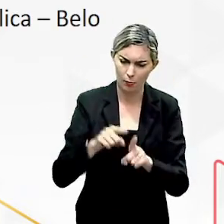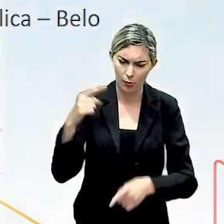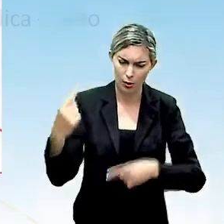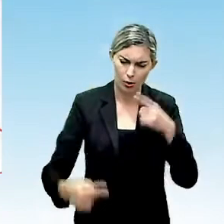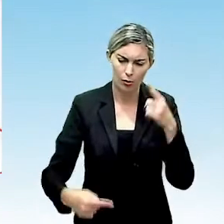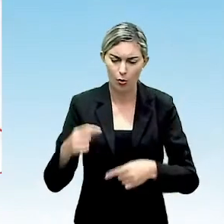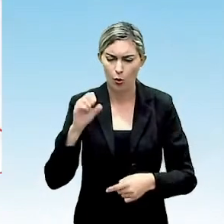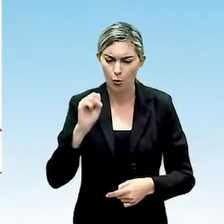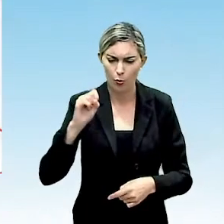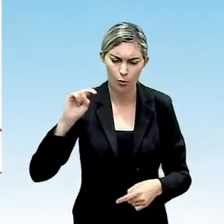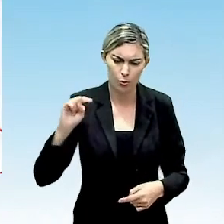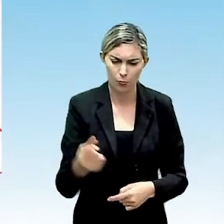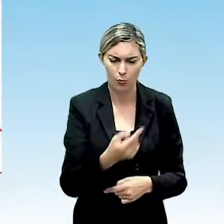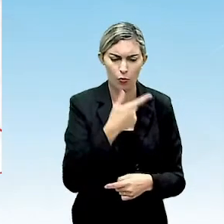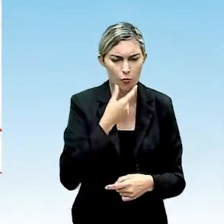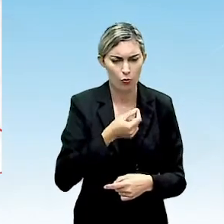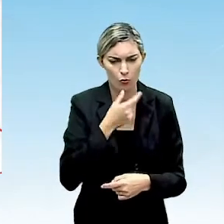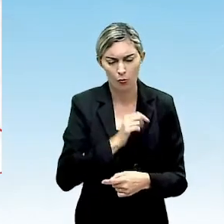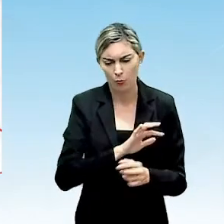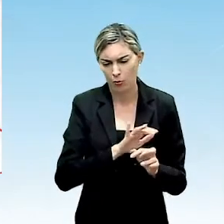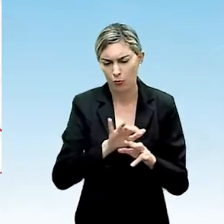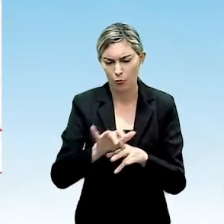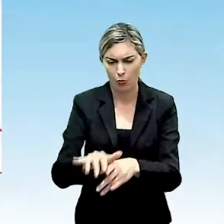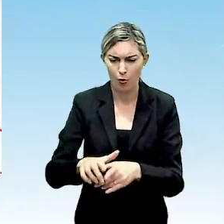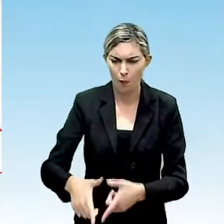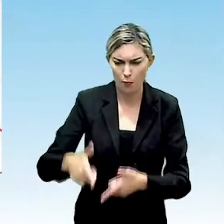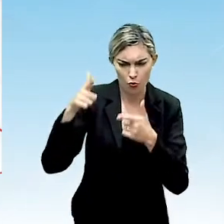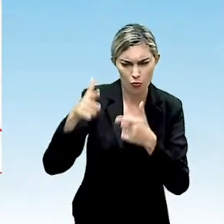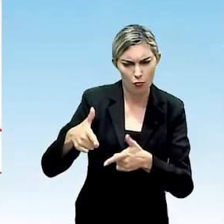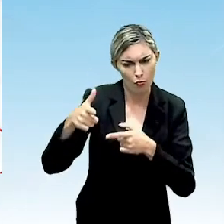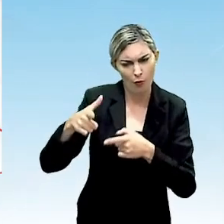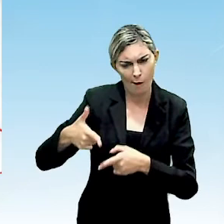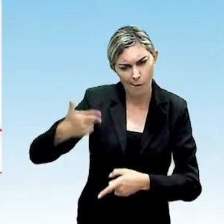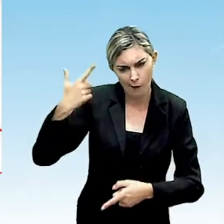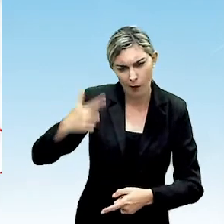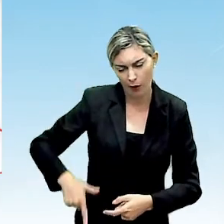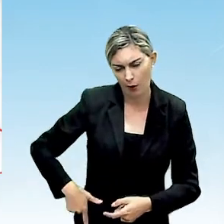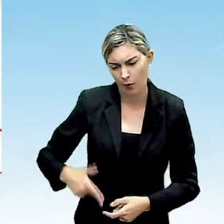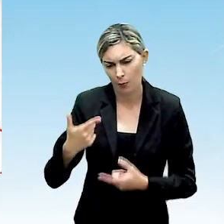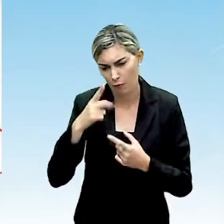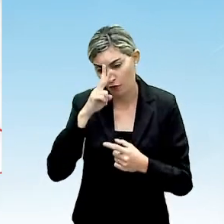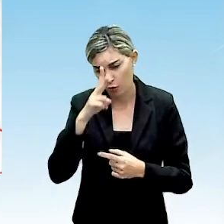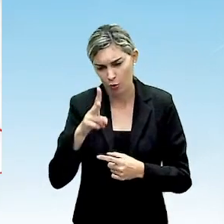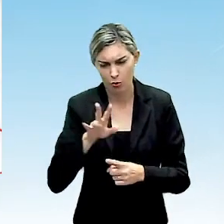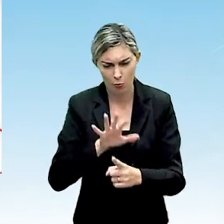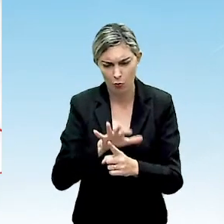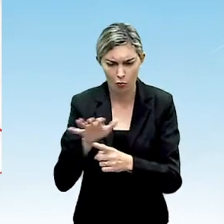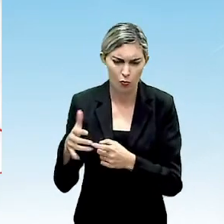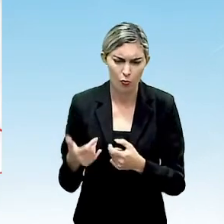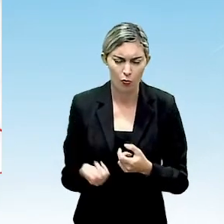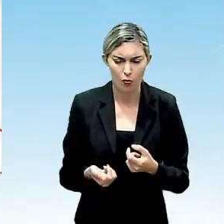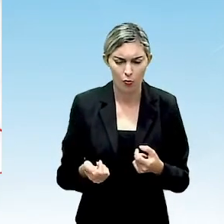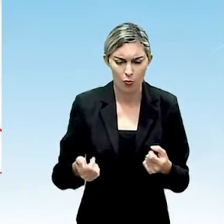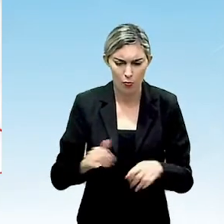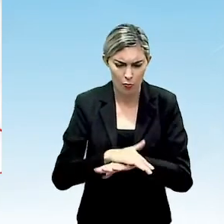8 mil homens serão levados para lá e com forte armamento vai sufocar esse conflito numa região